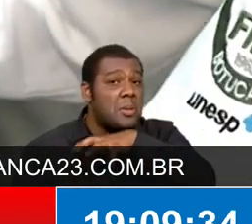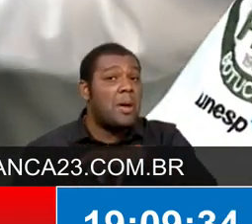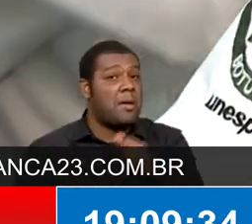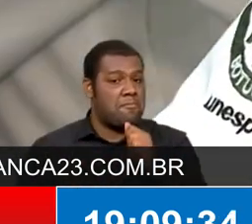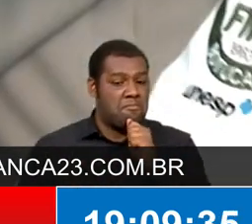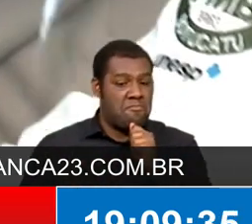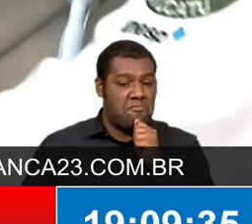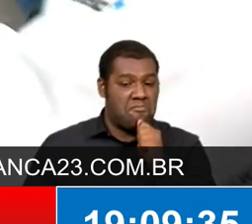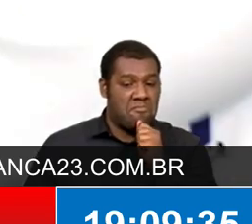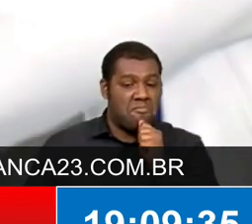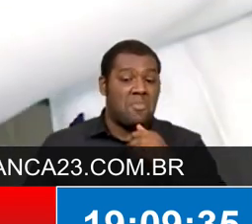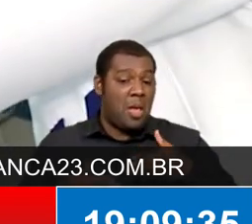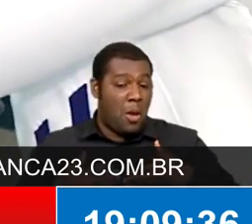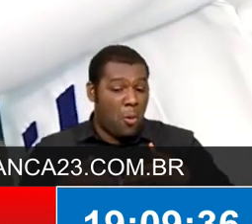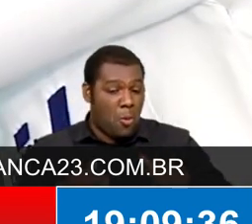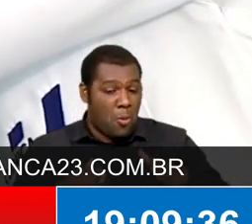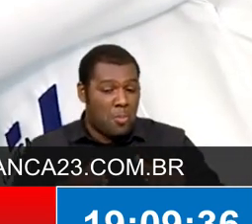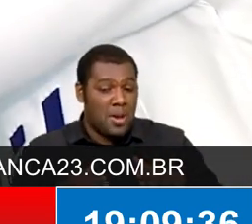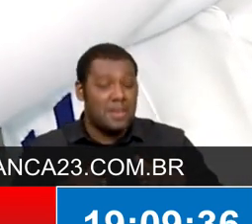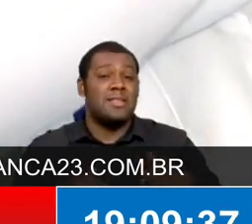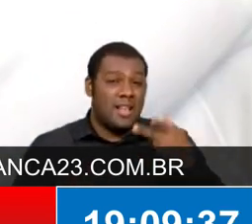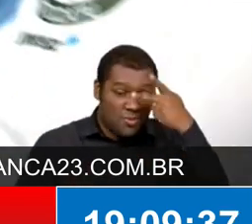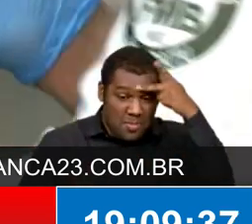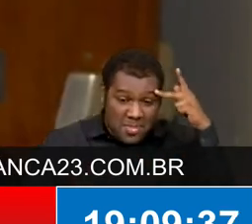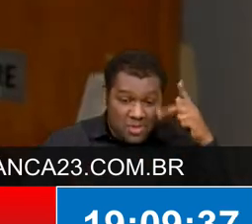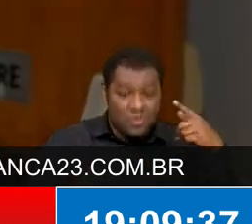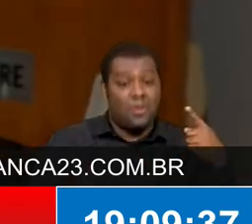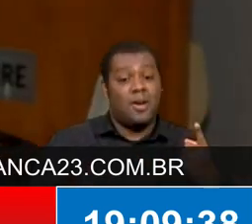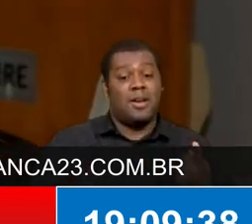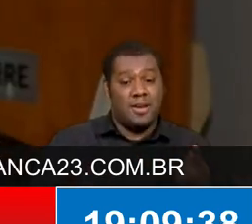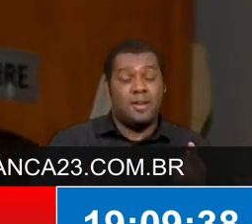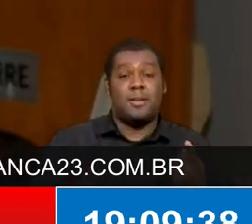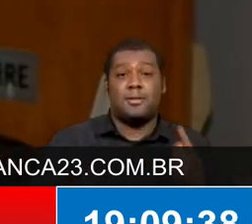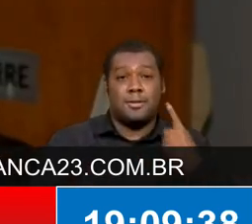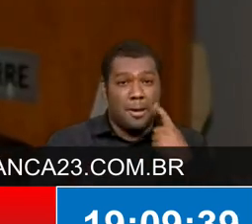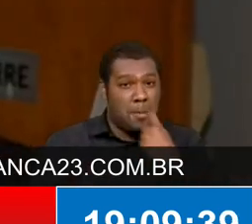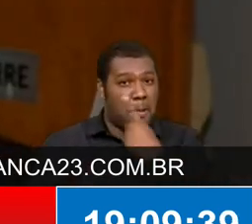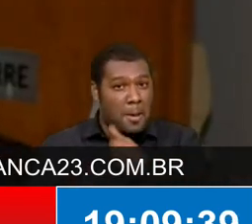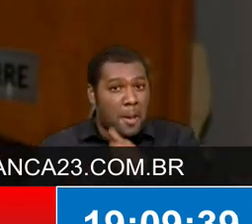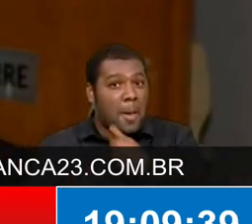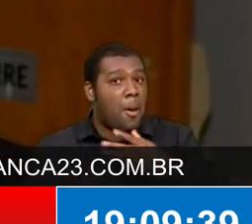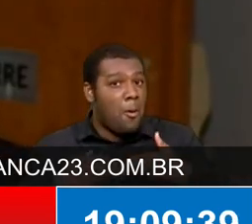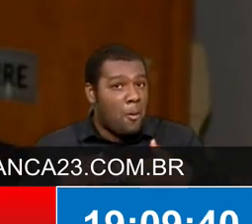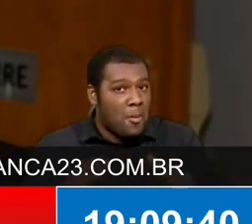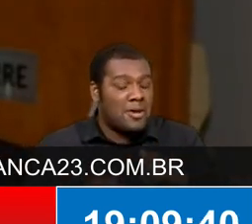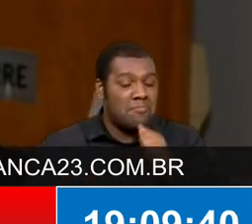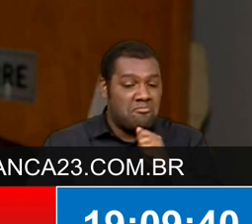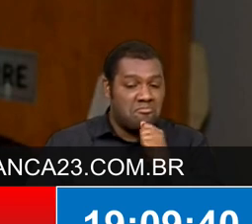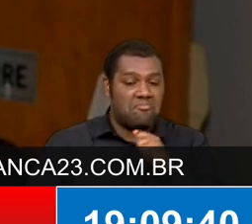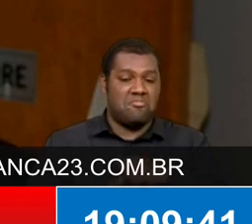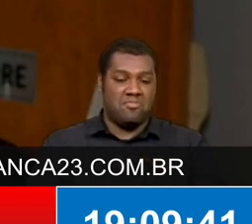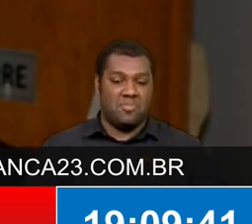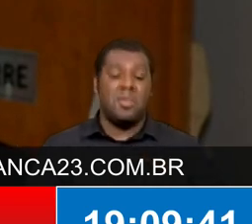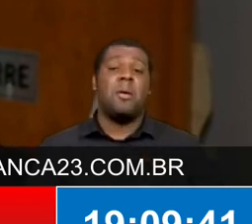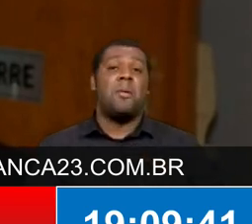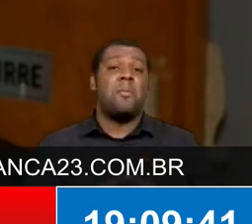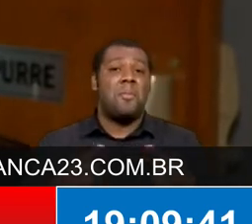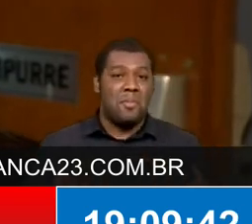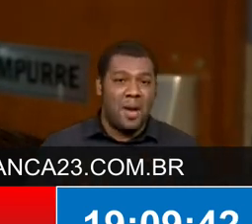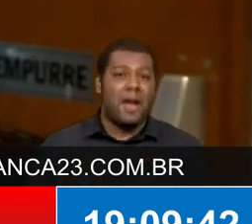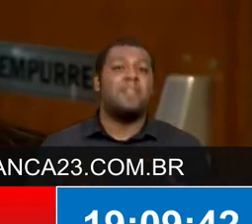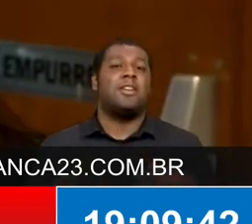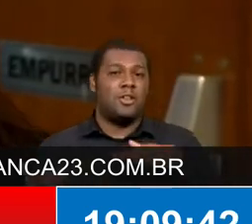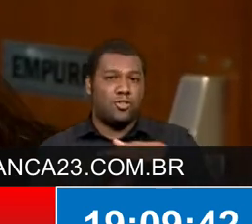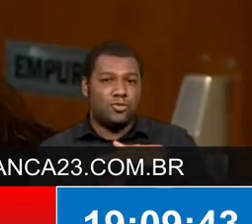de quando vão começar os testes clínicos em humanos. Mas para a Associação Brasileira de Alergia e Imunologia,